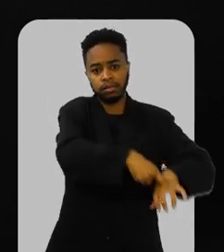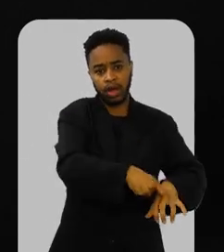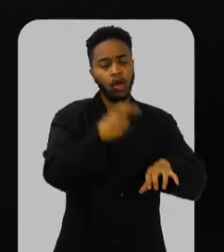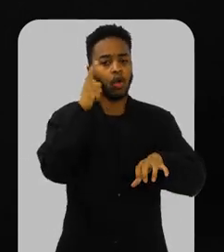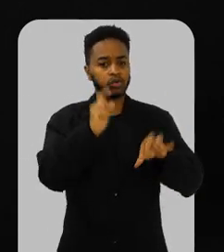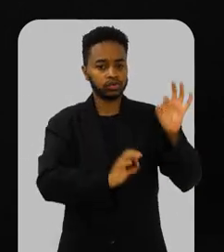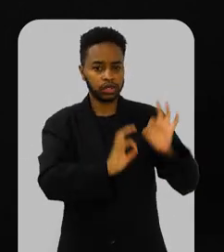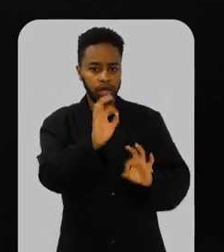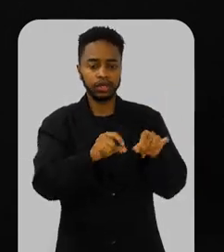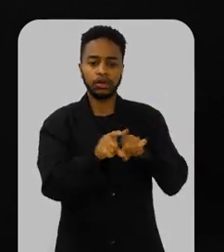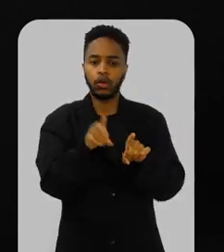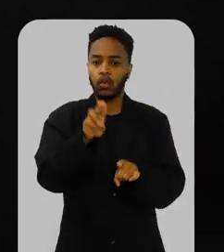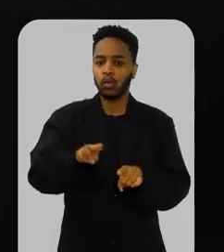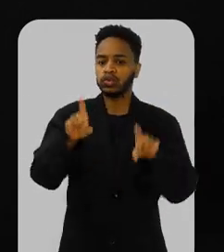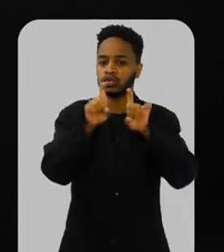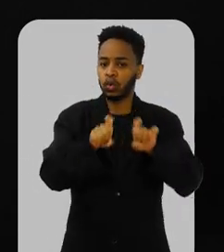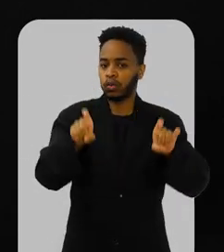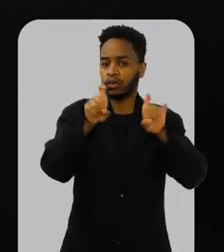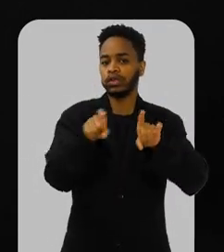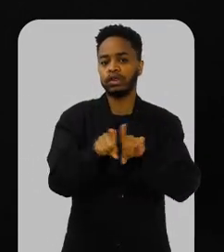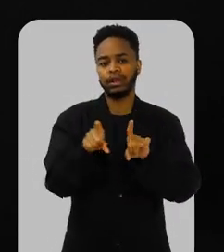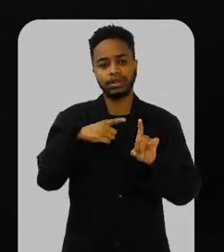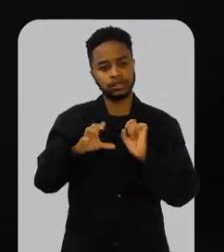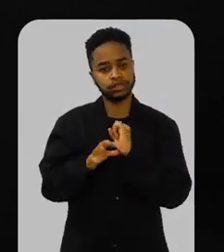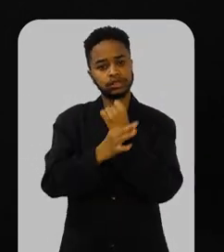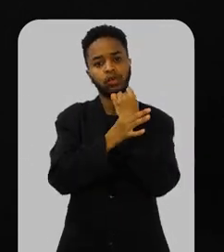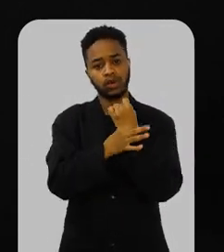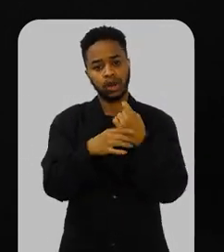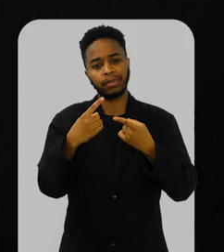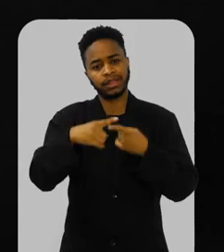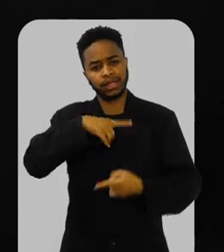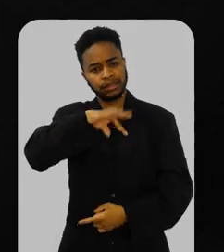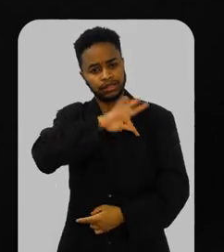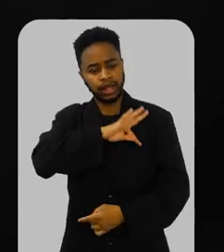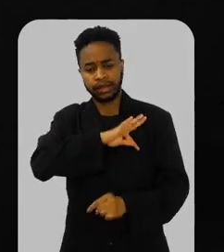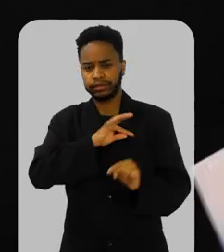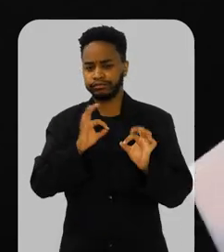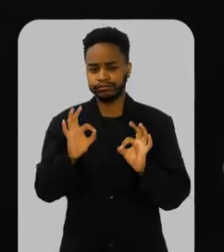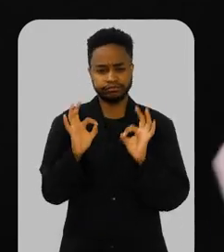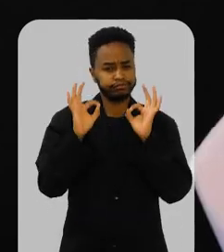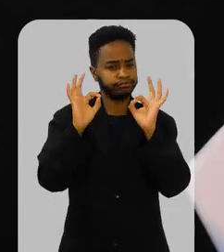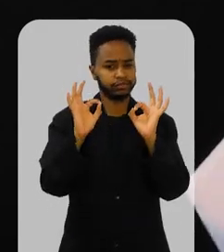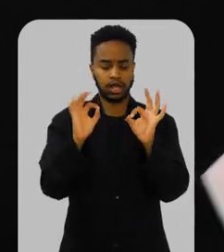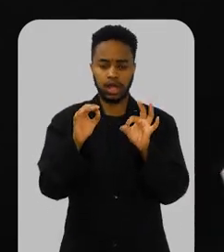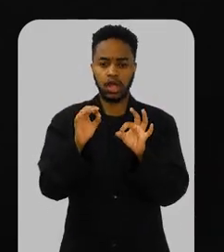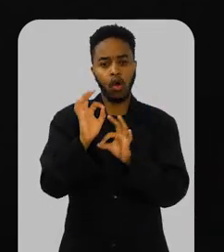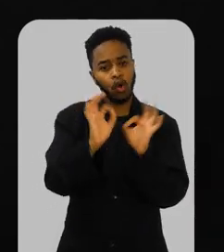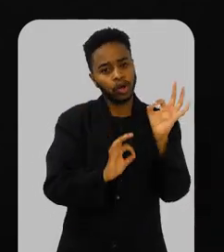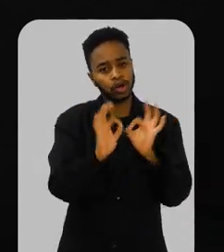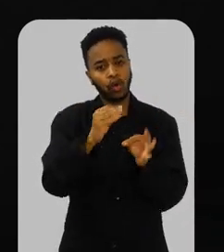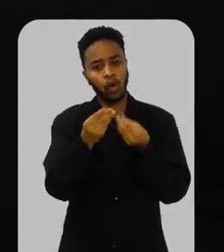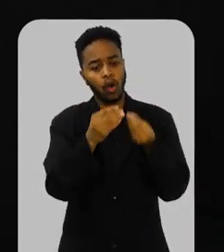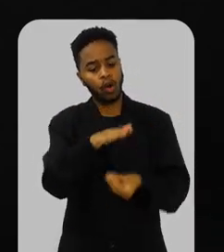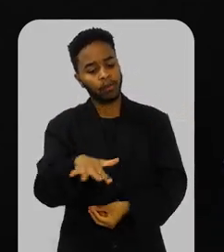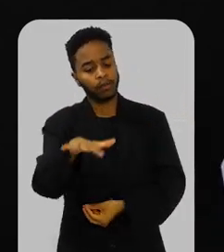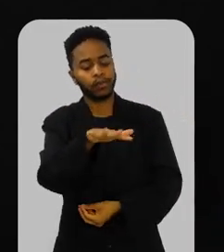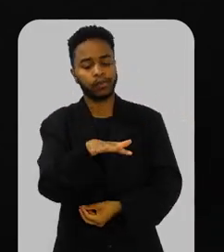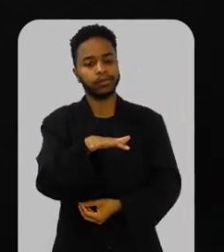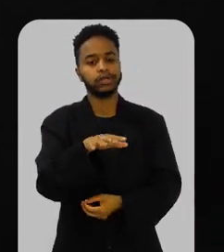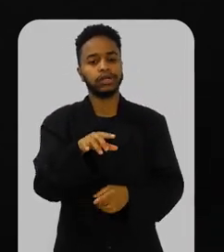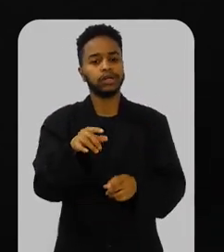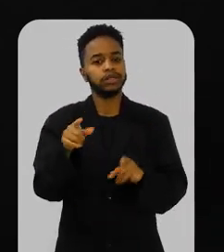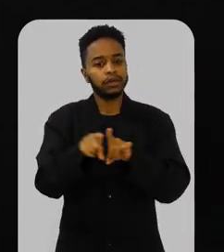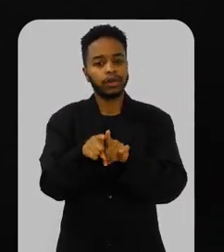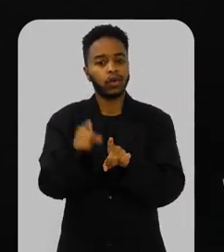sair, tudo computadorizado, tudo com muita segurança. É uma técnica gigantesca de mapeamento da arena que é feito